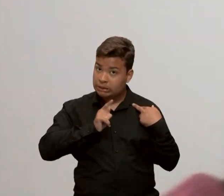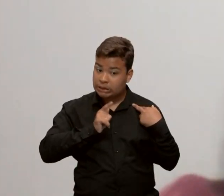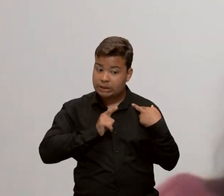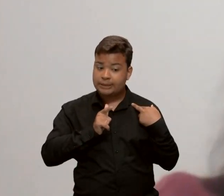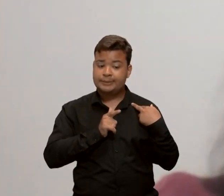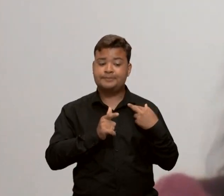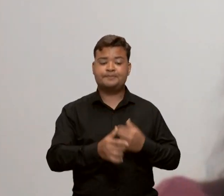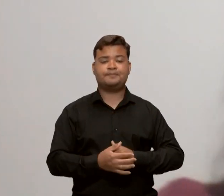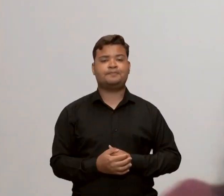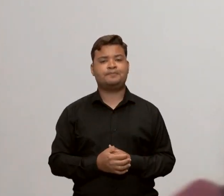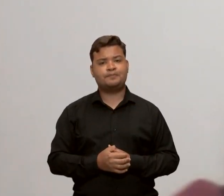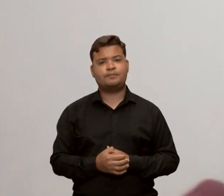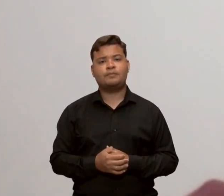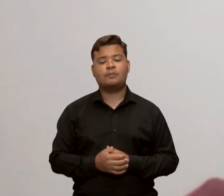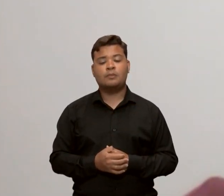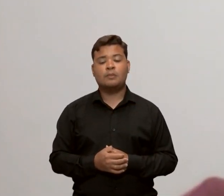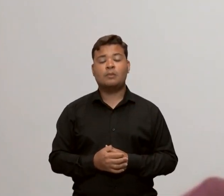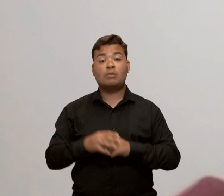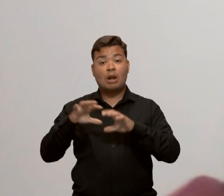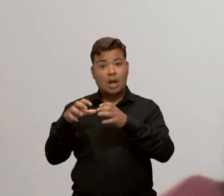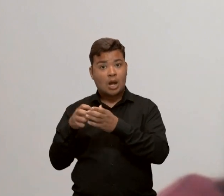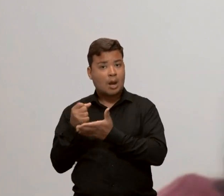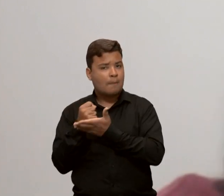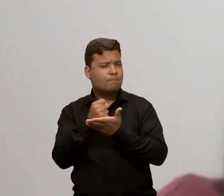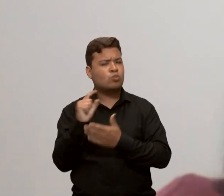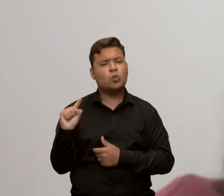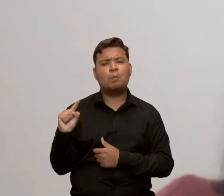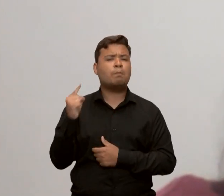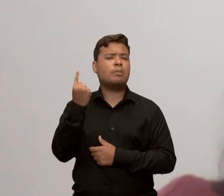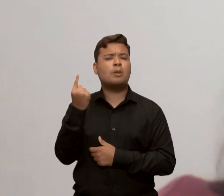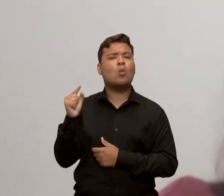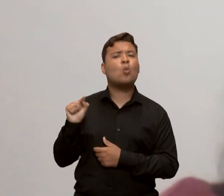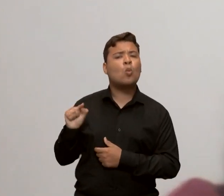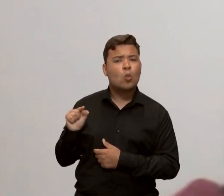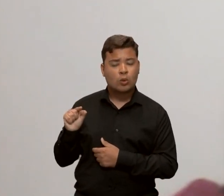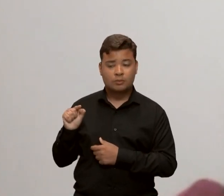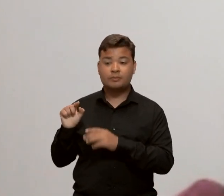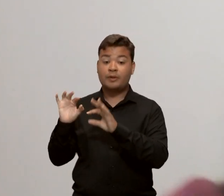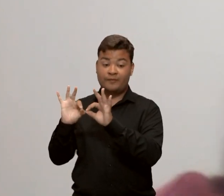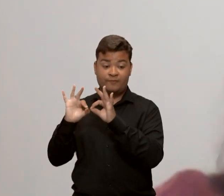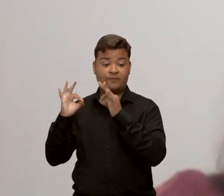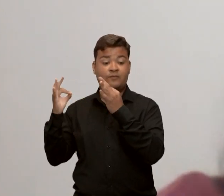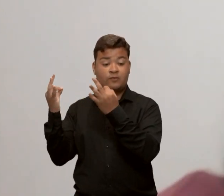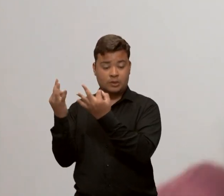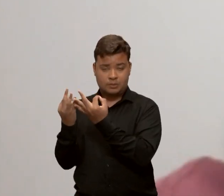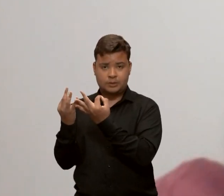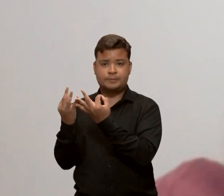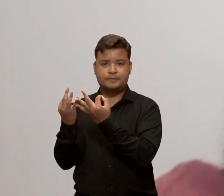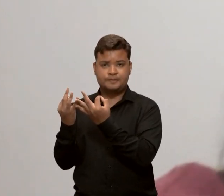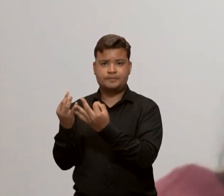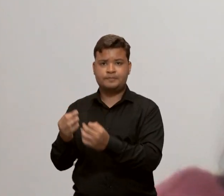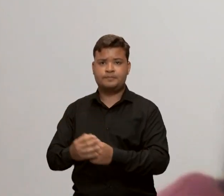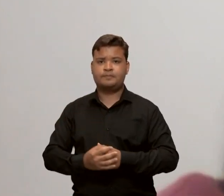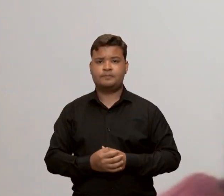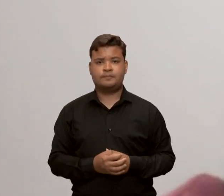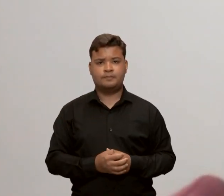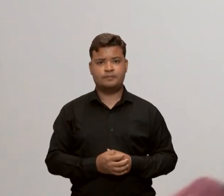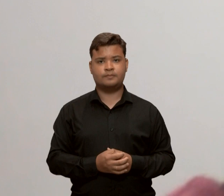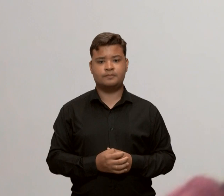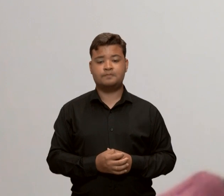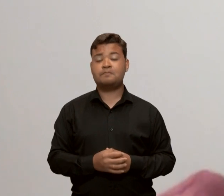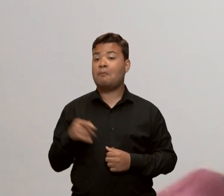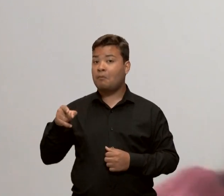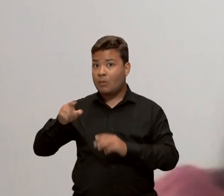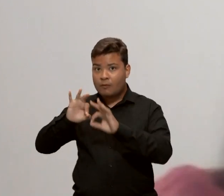a primeira rede de apoio que nós temos é a família, né? A família é a primeira rede que vai auxiliar, que